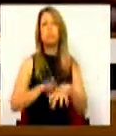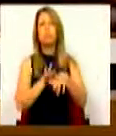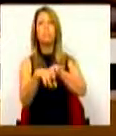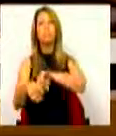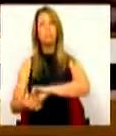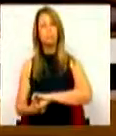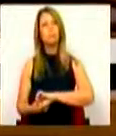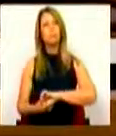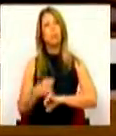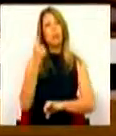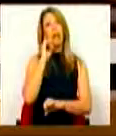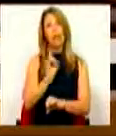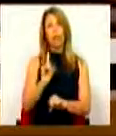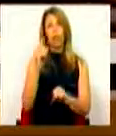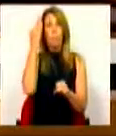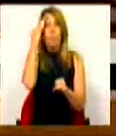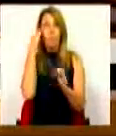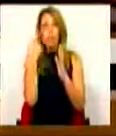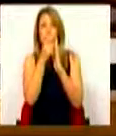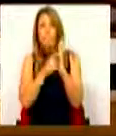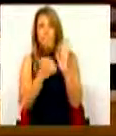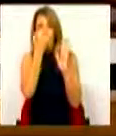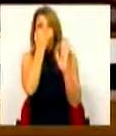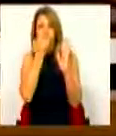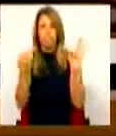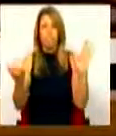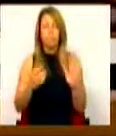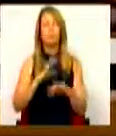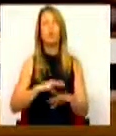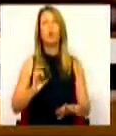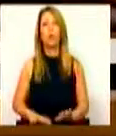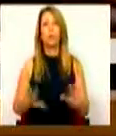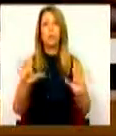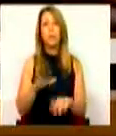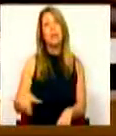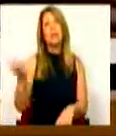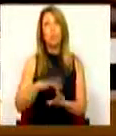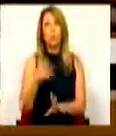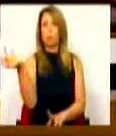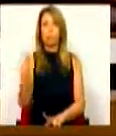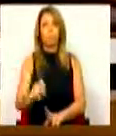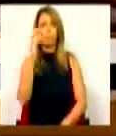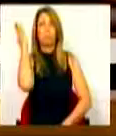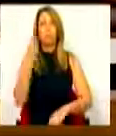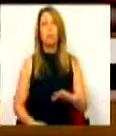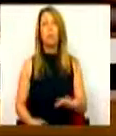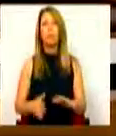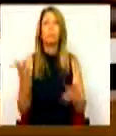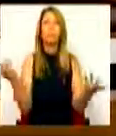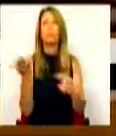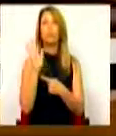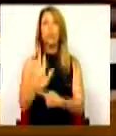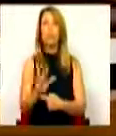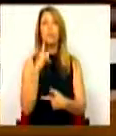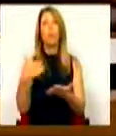os calendários previstos. Mas, como referi, há causas inesperadas, como seja a tremenda falta de recursos humanos qualificados